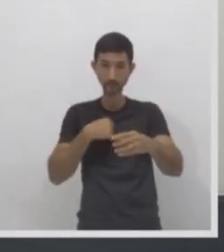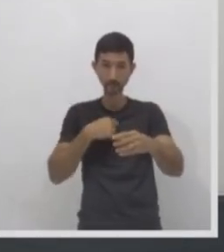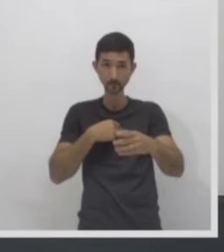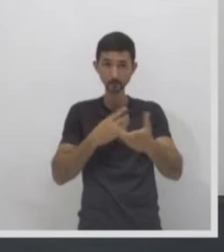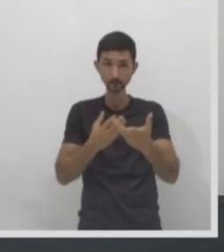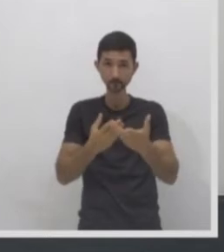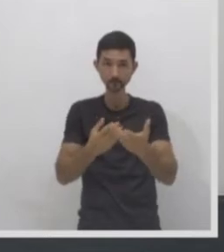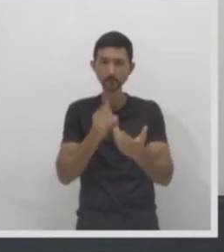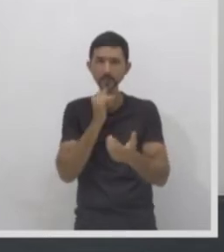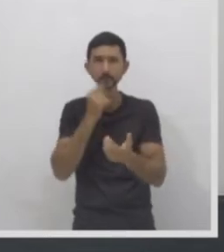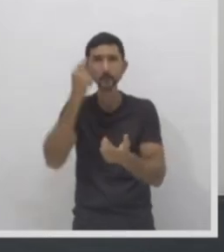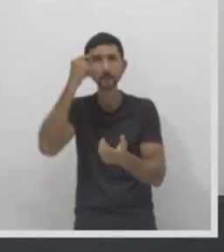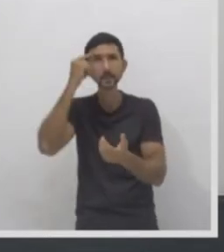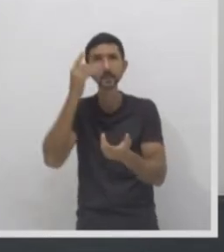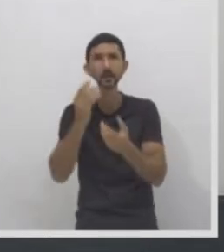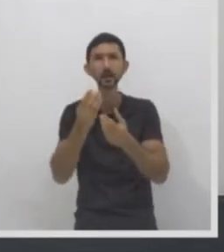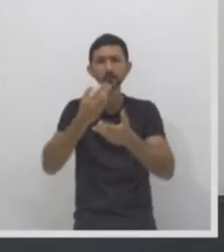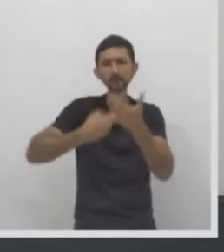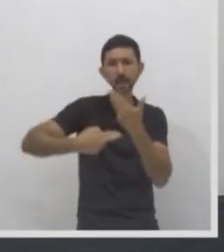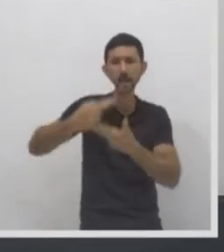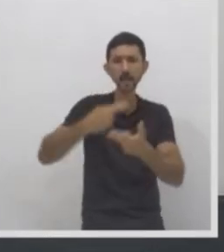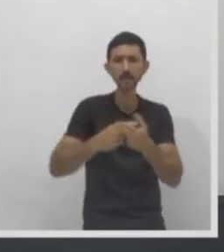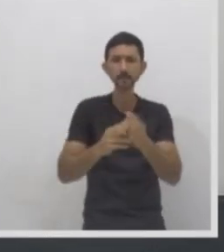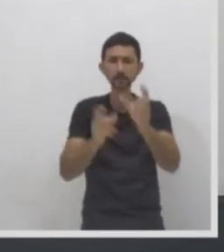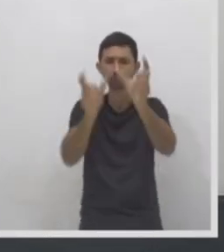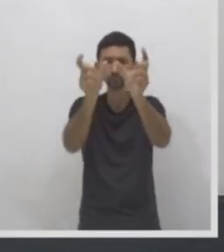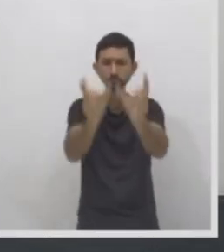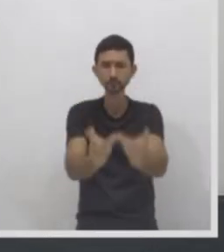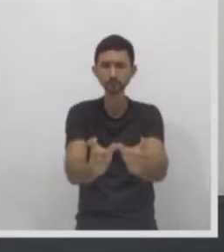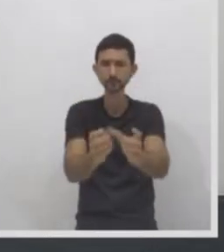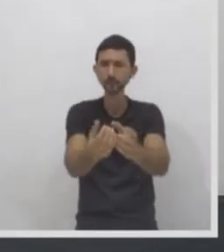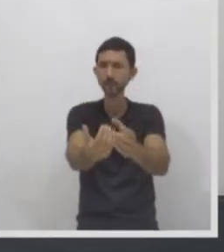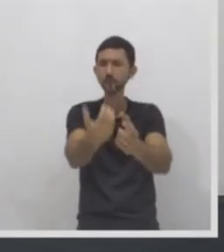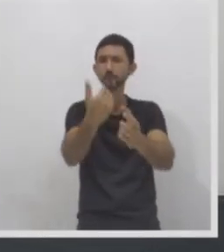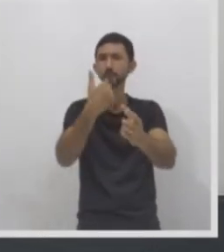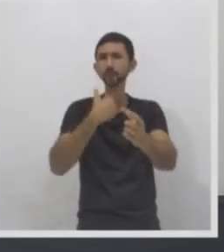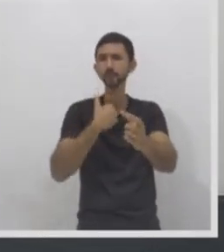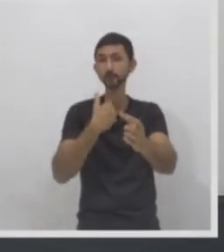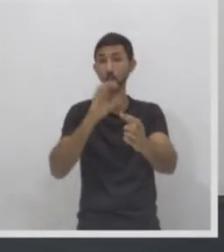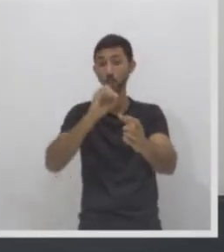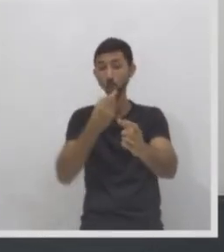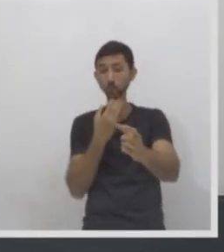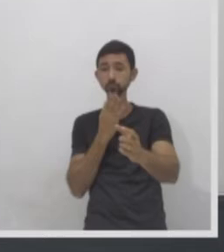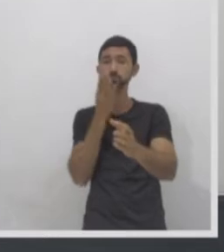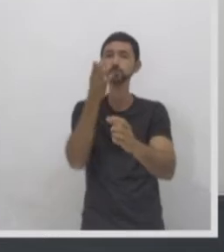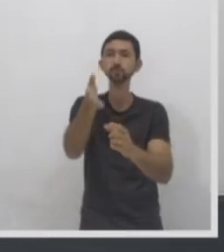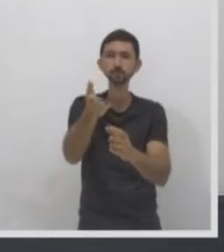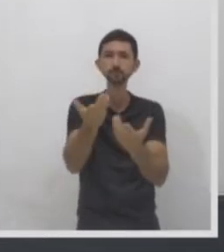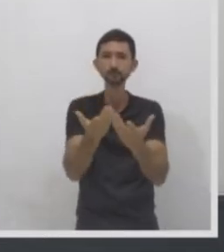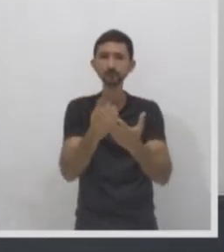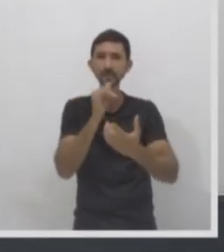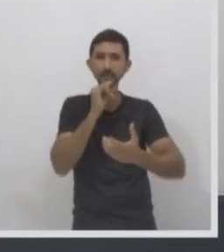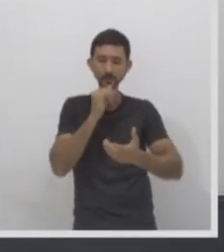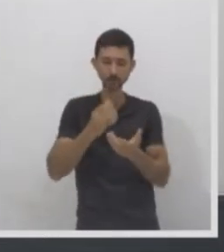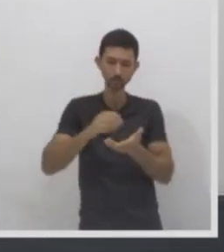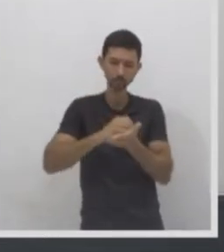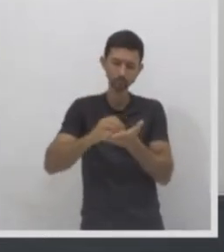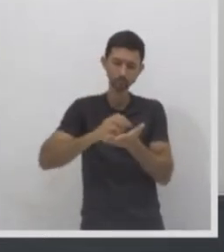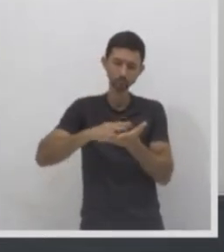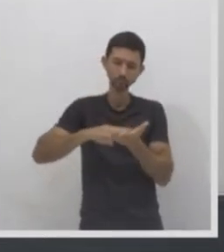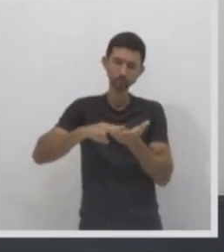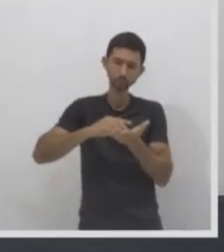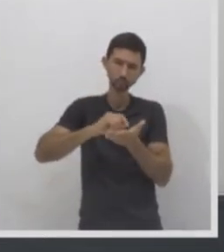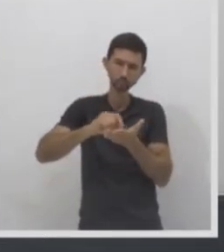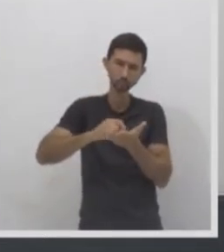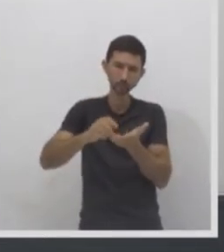que pensar sempre nessa relação, de onde o texto parte para onde o texto vai. Você pode, inclusive, escrever um texto para você mesmo, e aí você